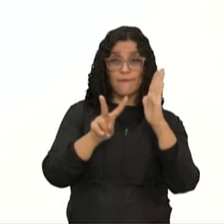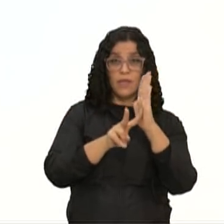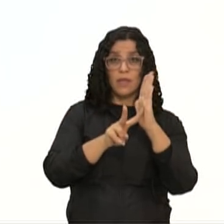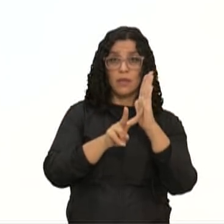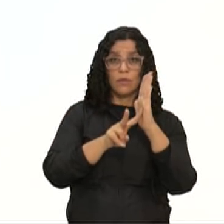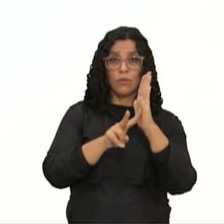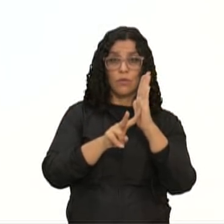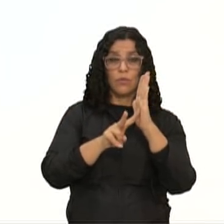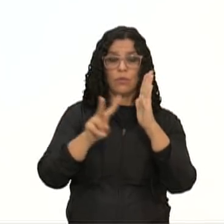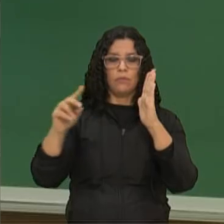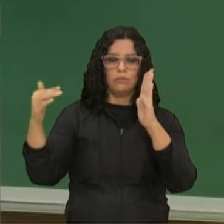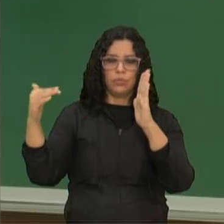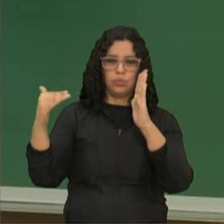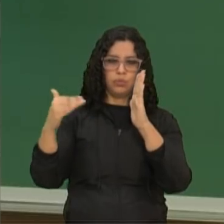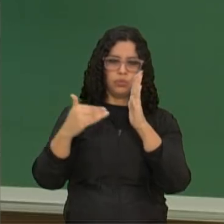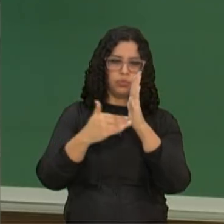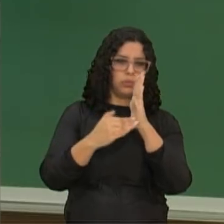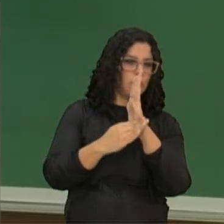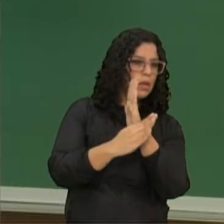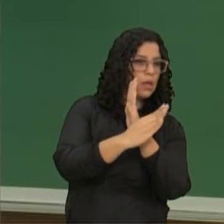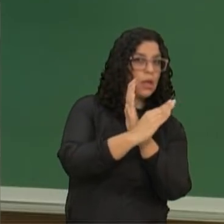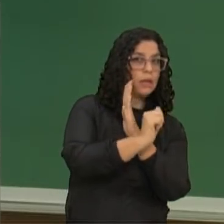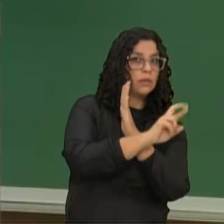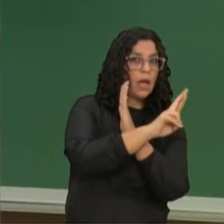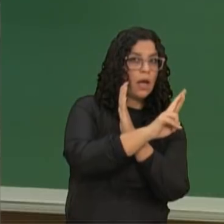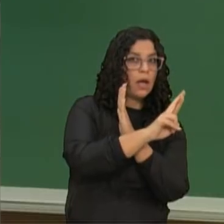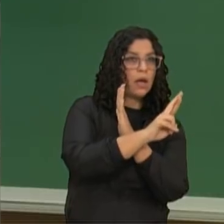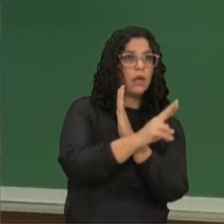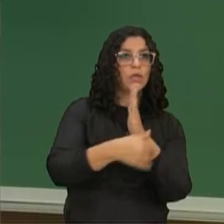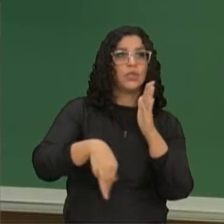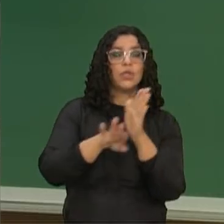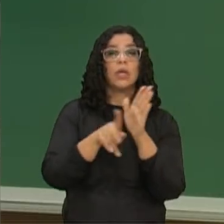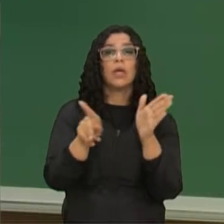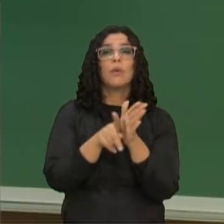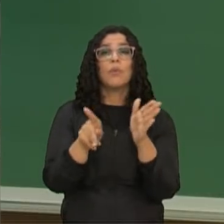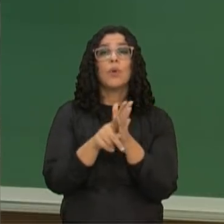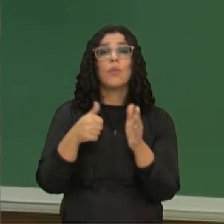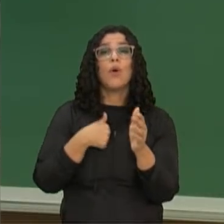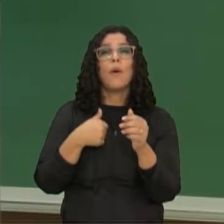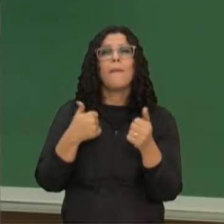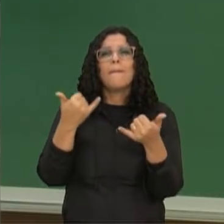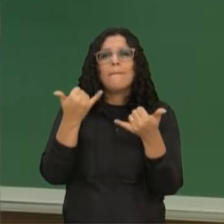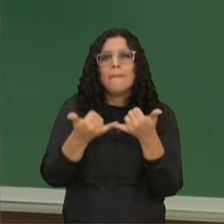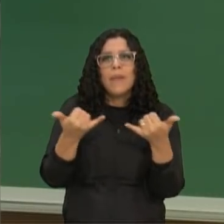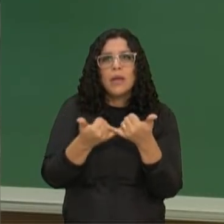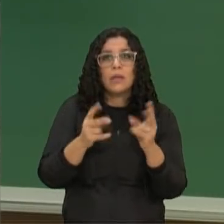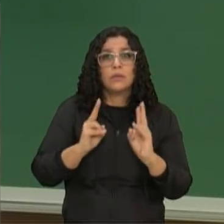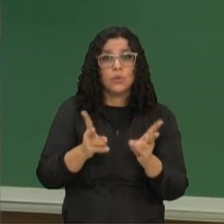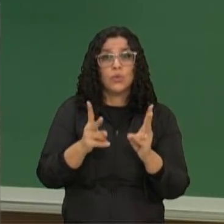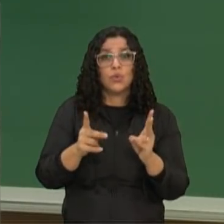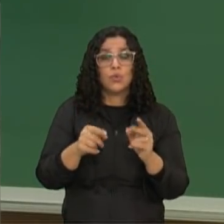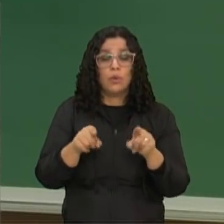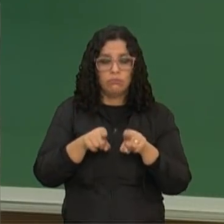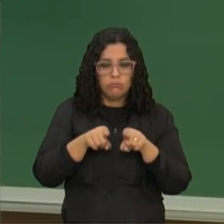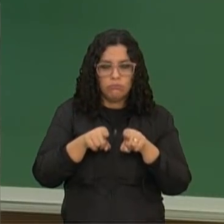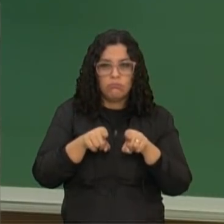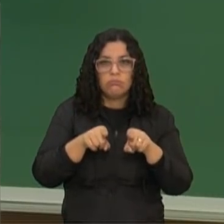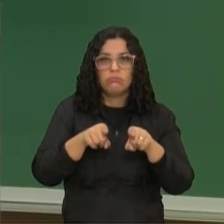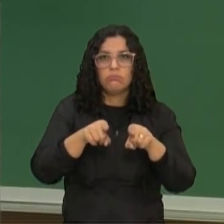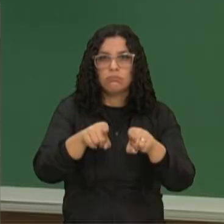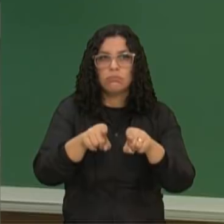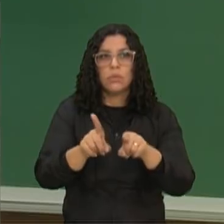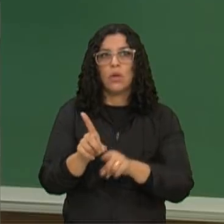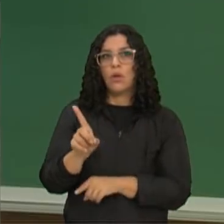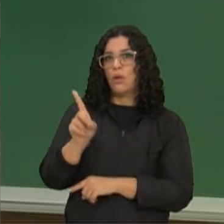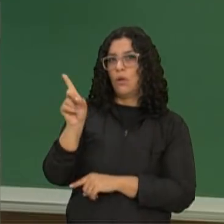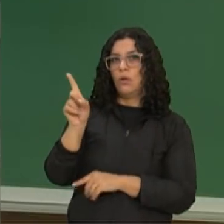ar. Percebam que esse ângulo está aumentando e chega uma hora que esse componente ele vai seguir paralelo ali entre a divisória entre